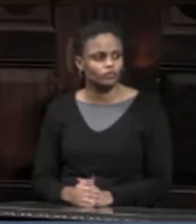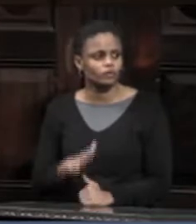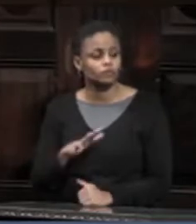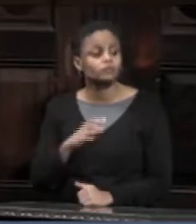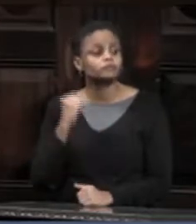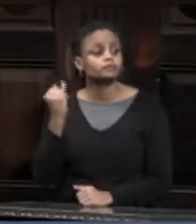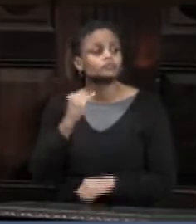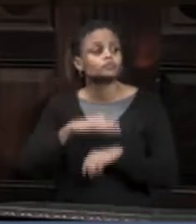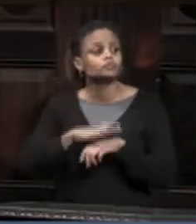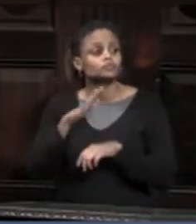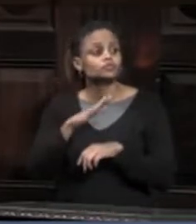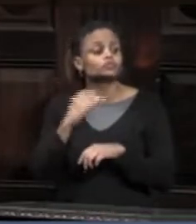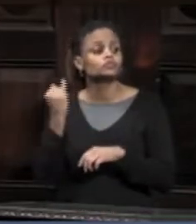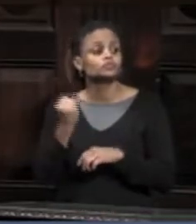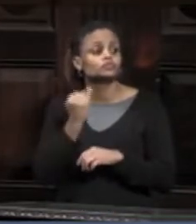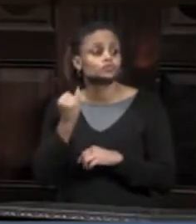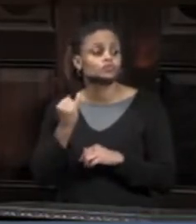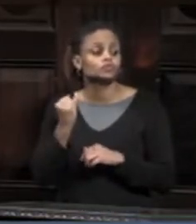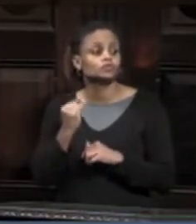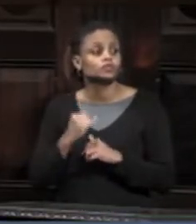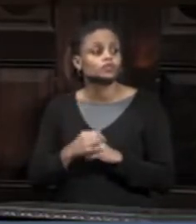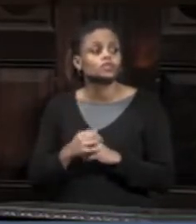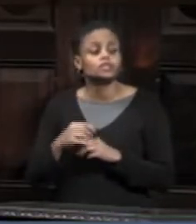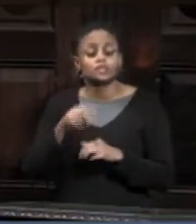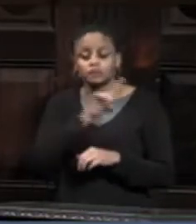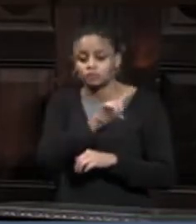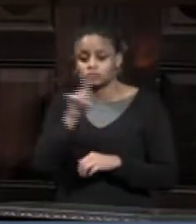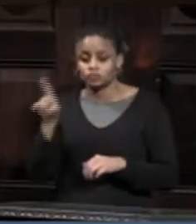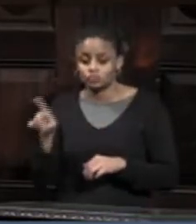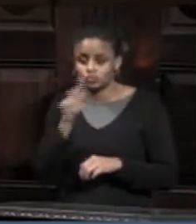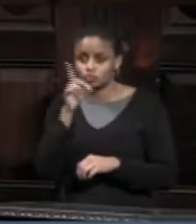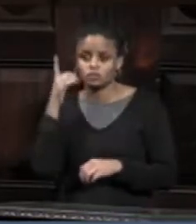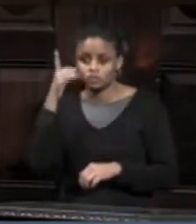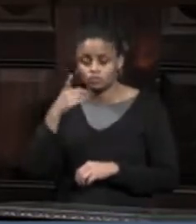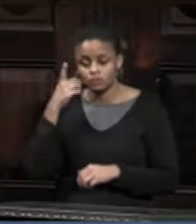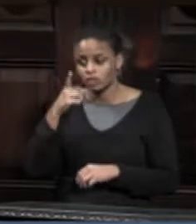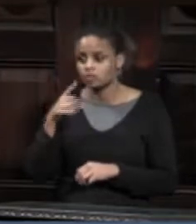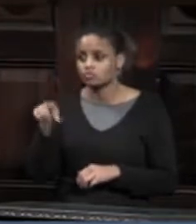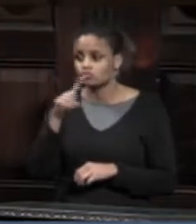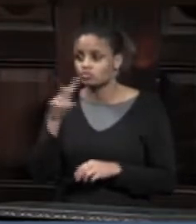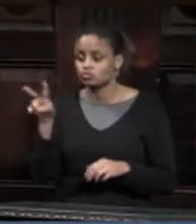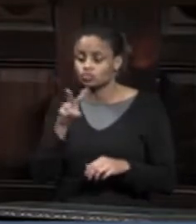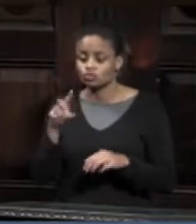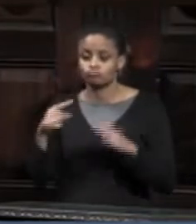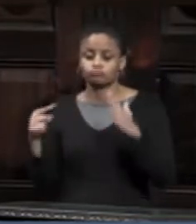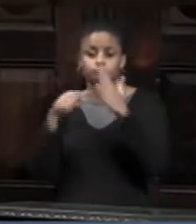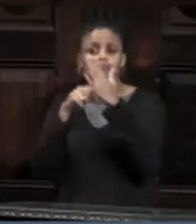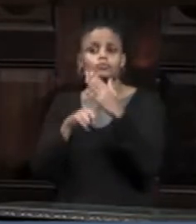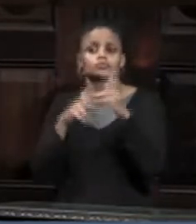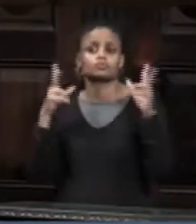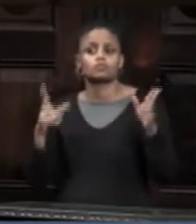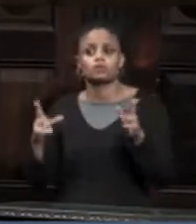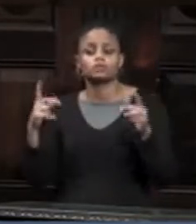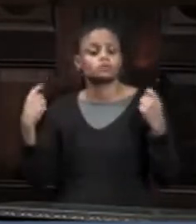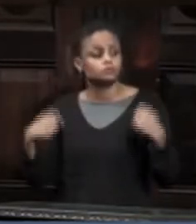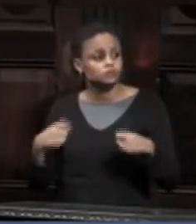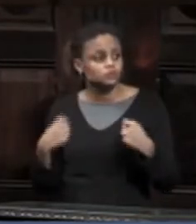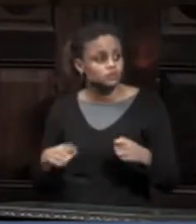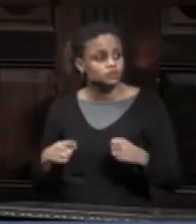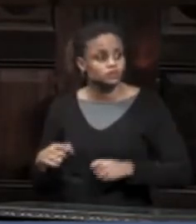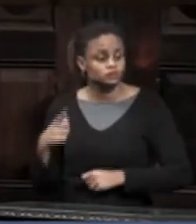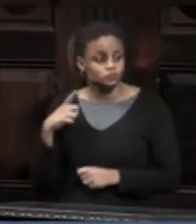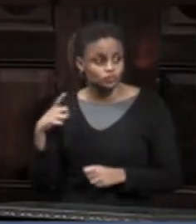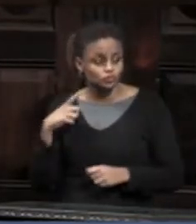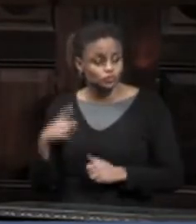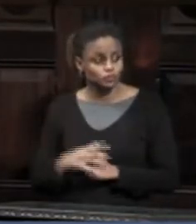que deputados, como eu falei, envolvidos com essas bandeiras, possam voltar para essa casa, possam voltar para o Congresso